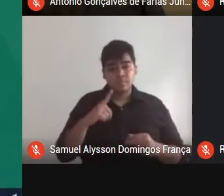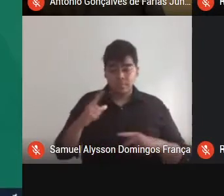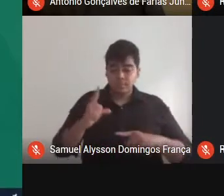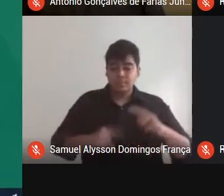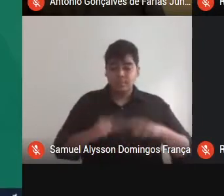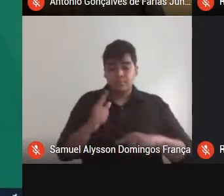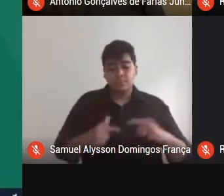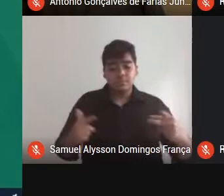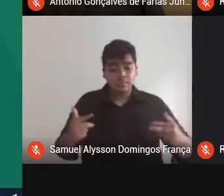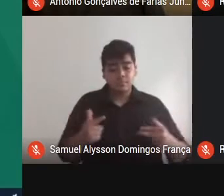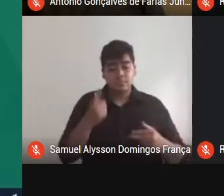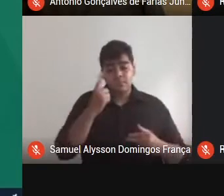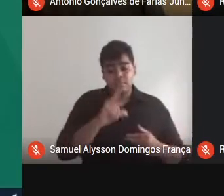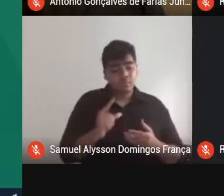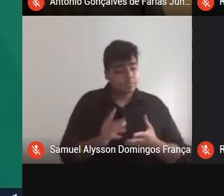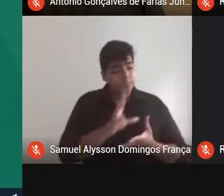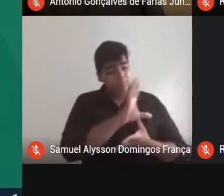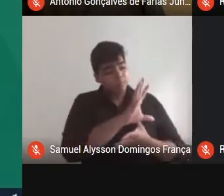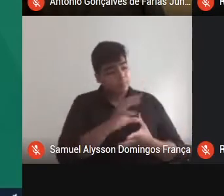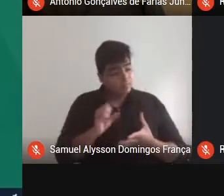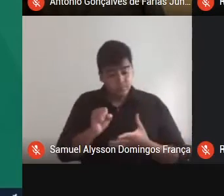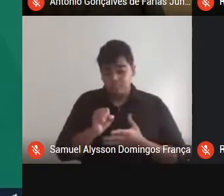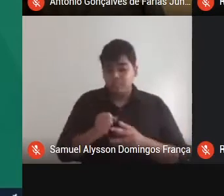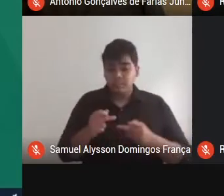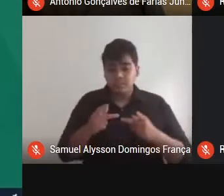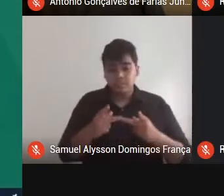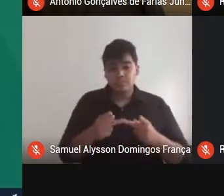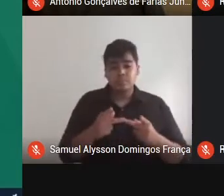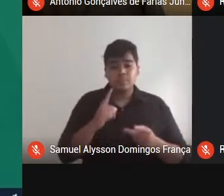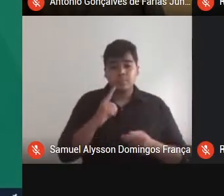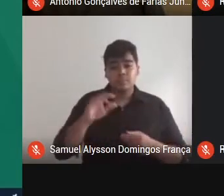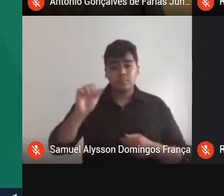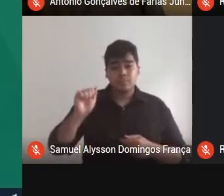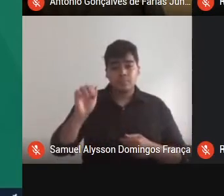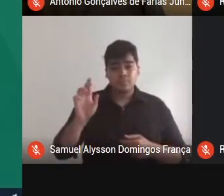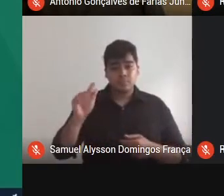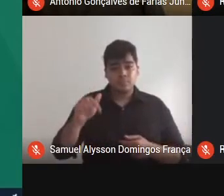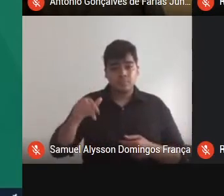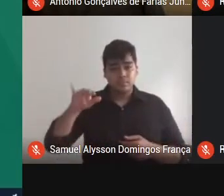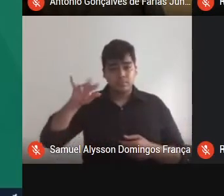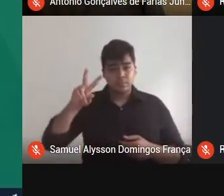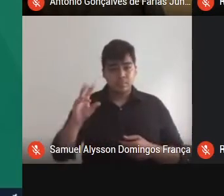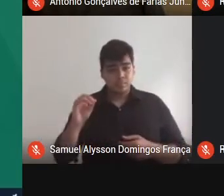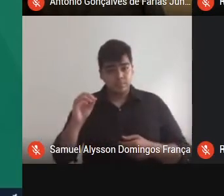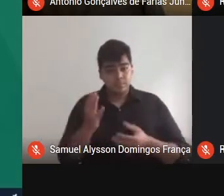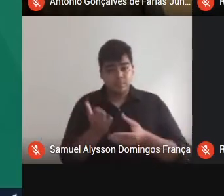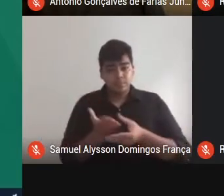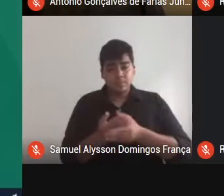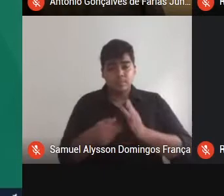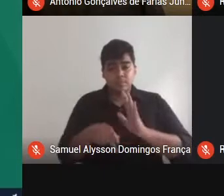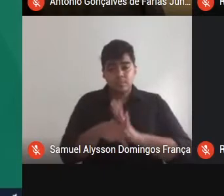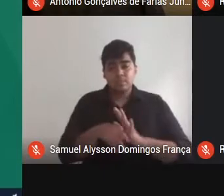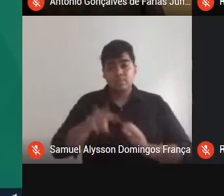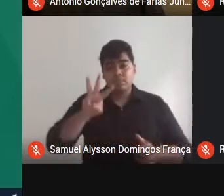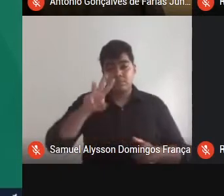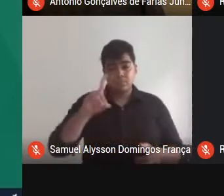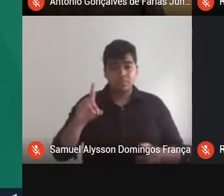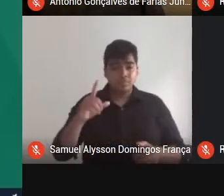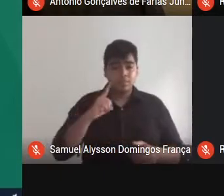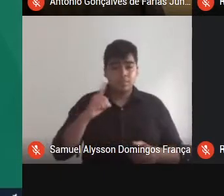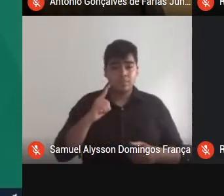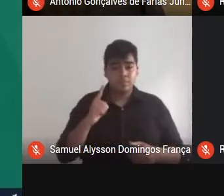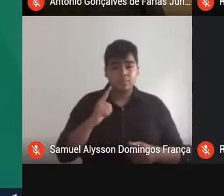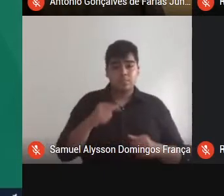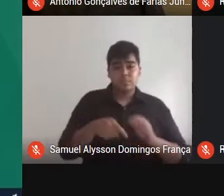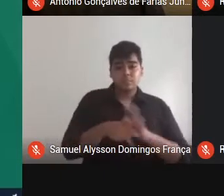exportar diretamente do seu projeto o arquivo STL para impressão 3D. Né? Então, você tem um plugin oferecido